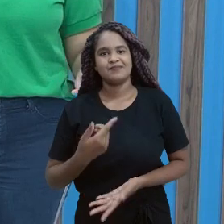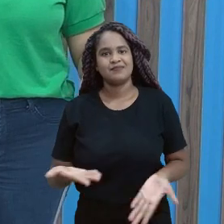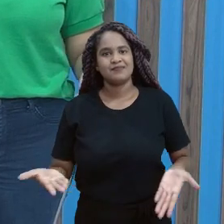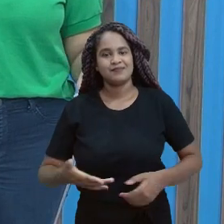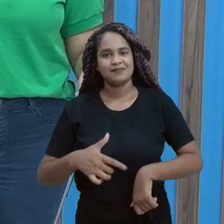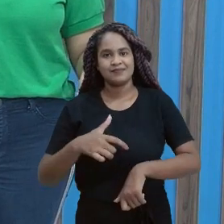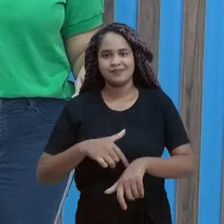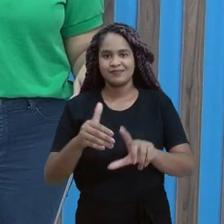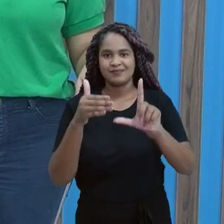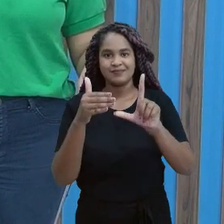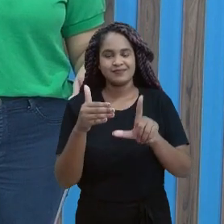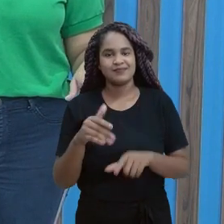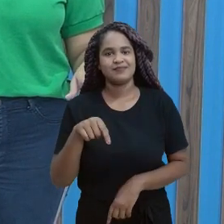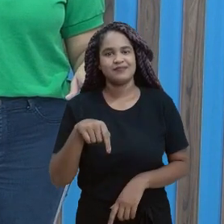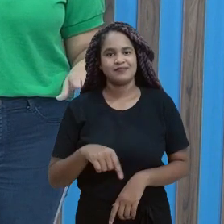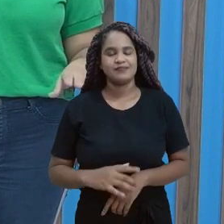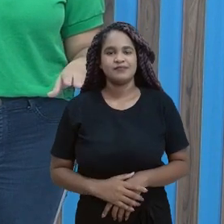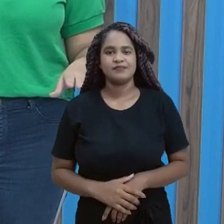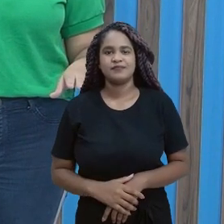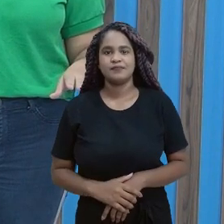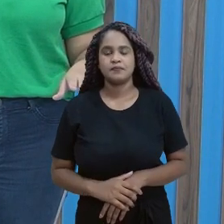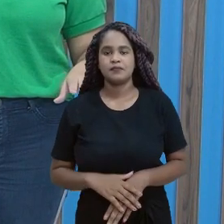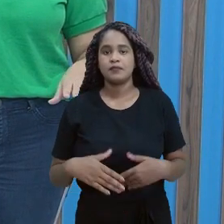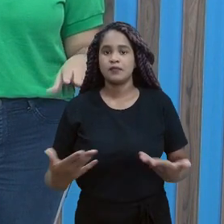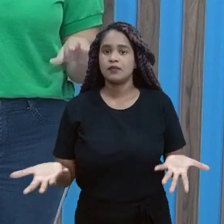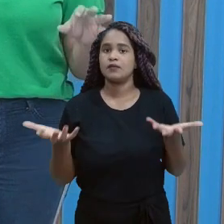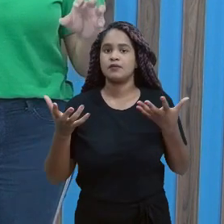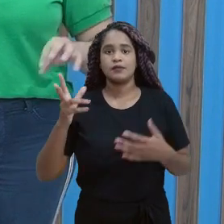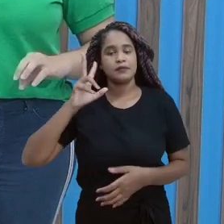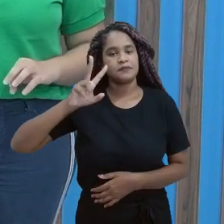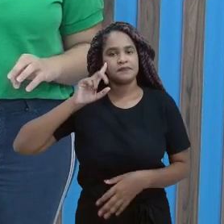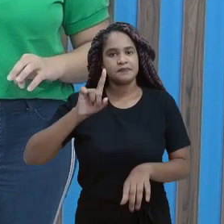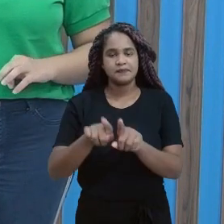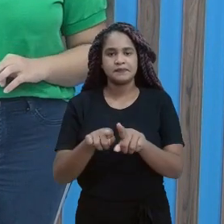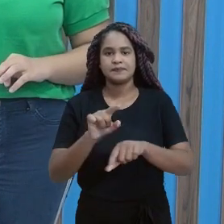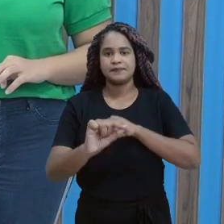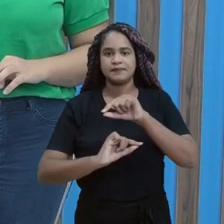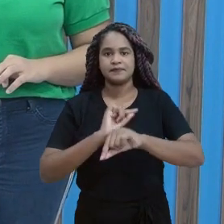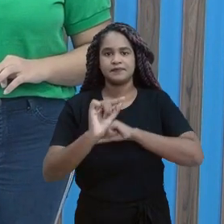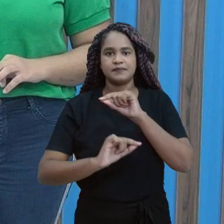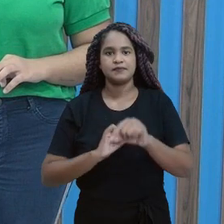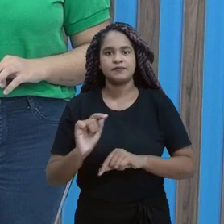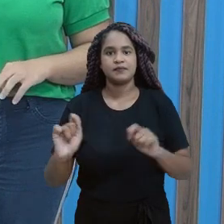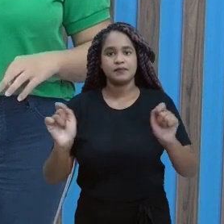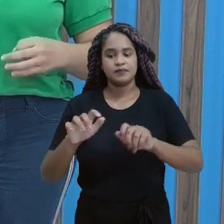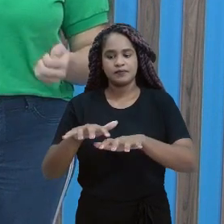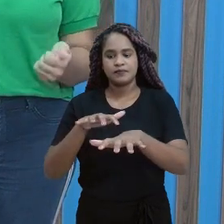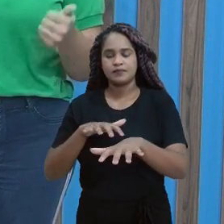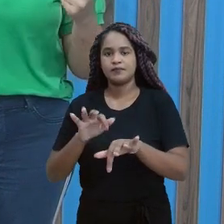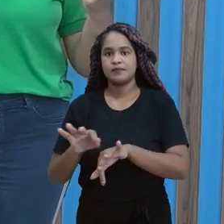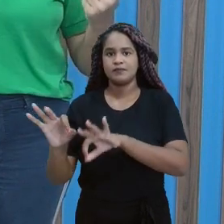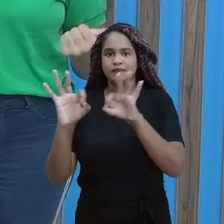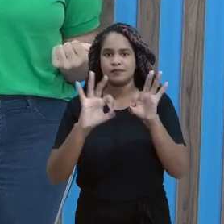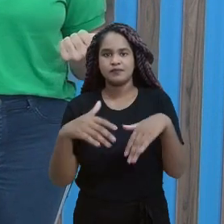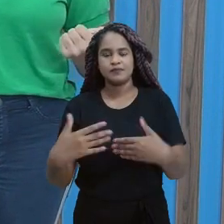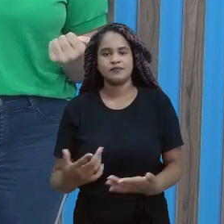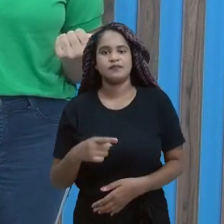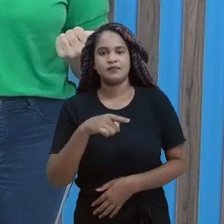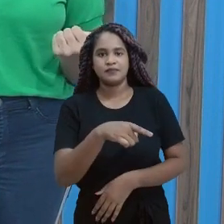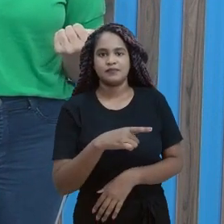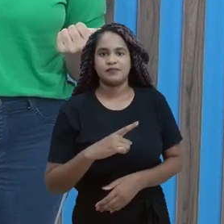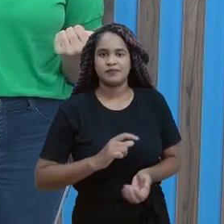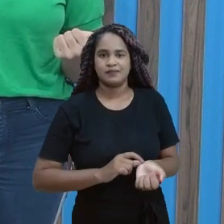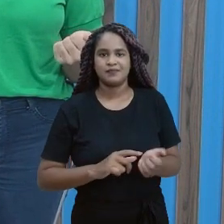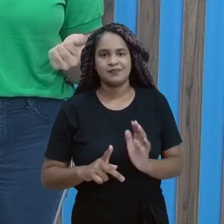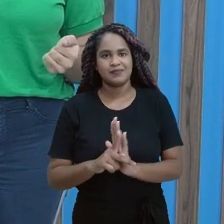vivo dos nossos estúdios, mas eu gostaria de relembrá-los que essa aula também acontece de forma digital, ou seja, tá lá no app